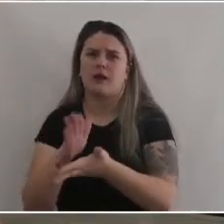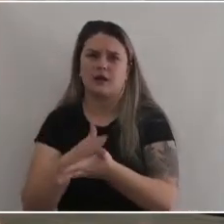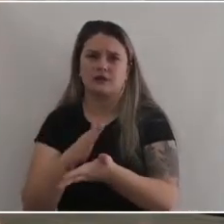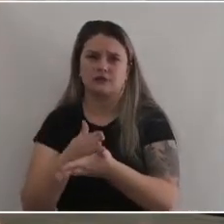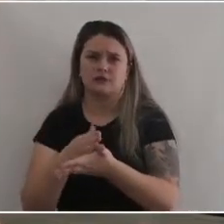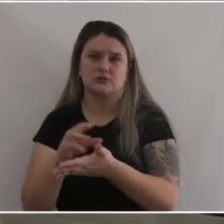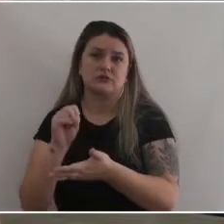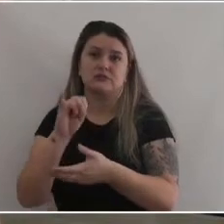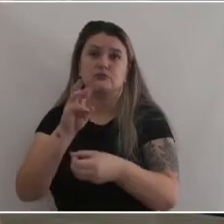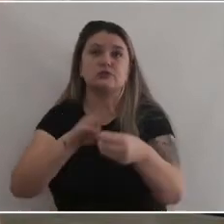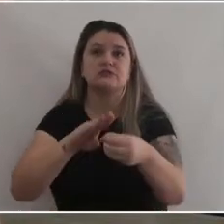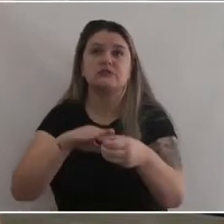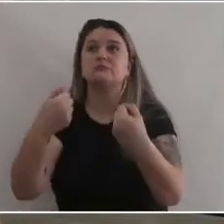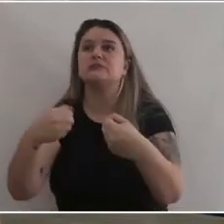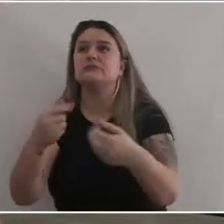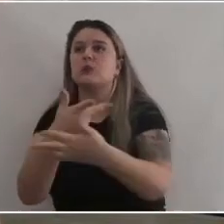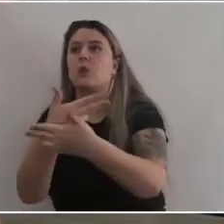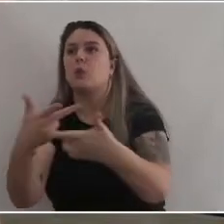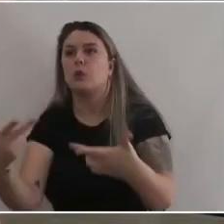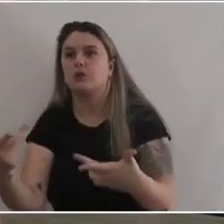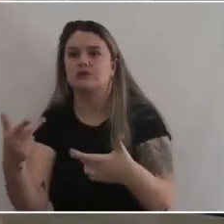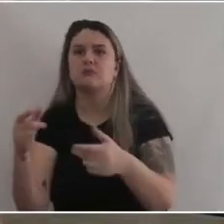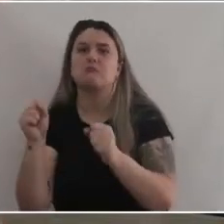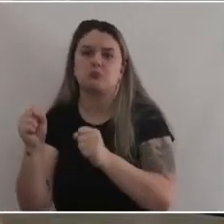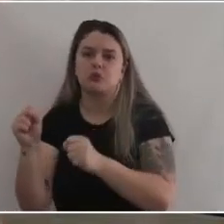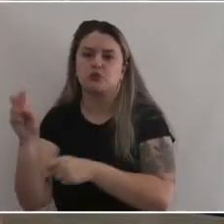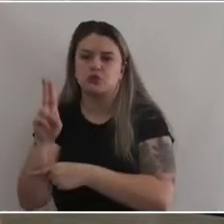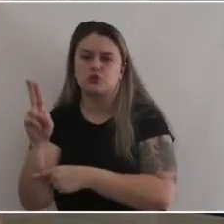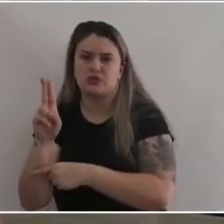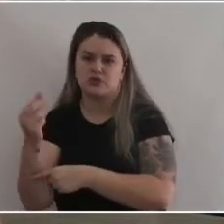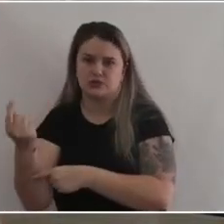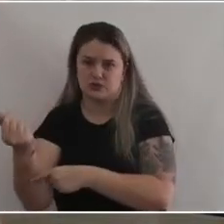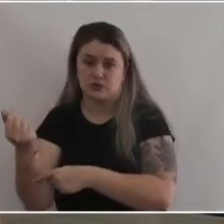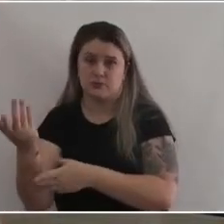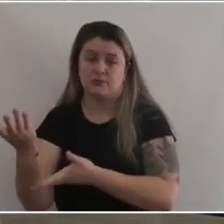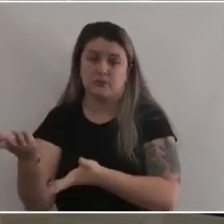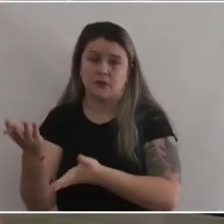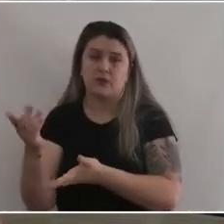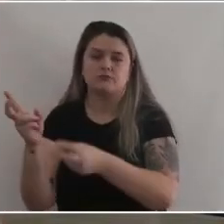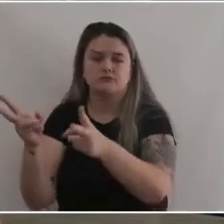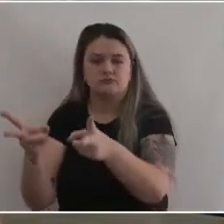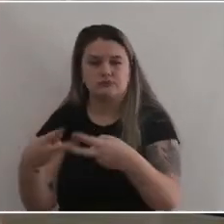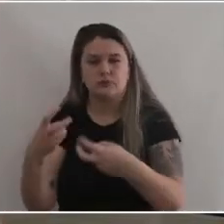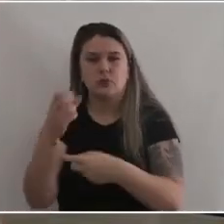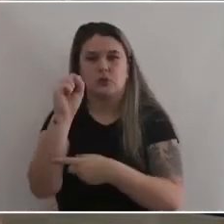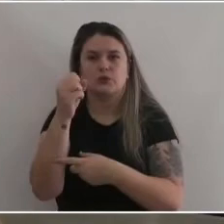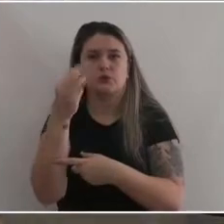que o município tivesse no momento. Então, foi arrecadado